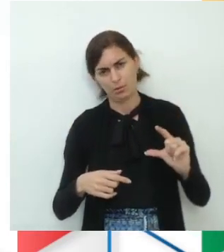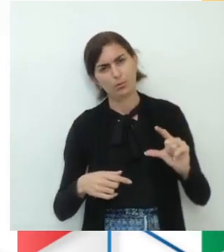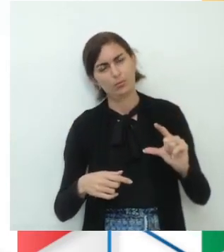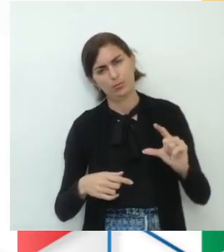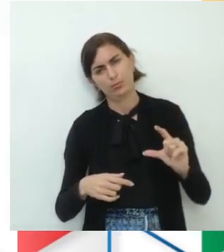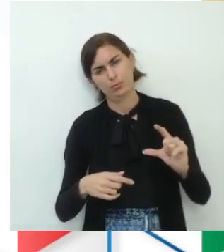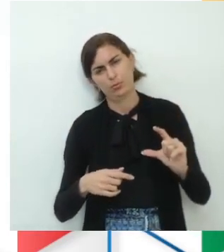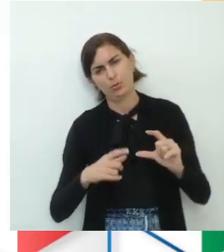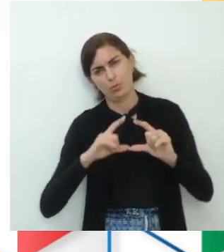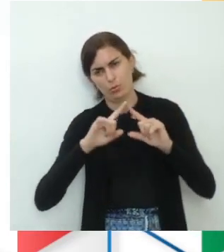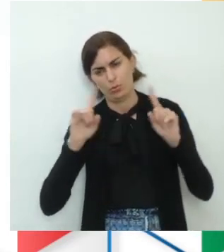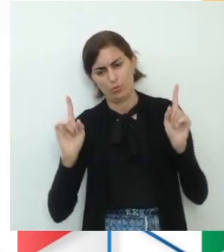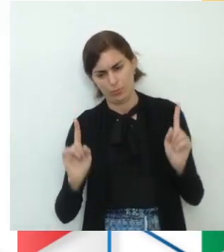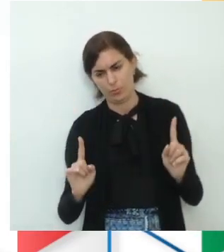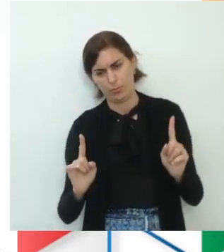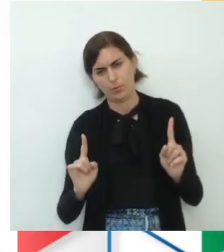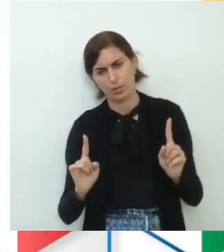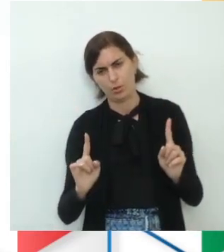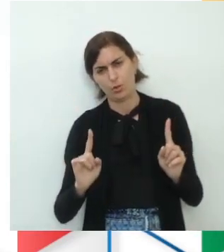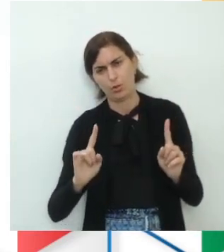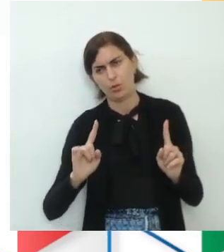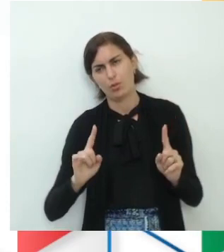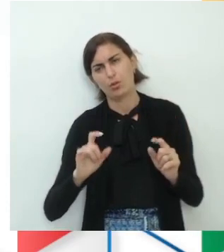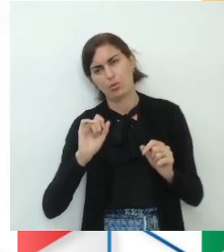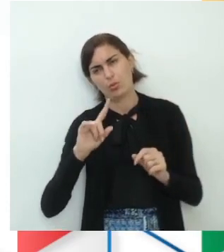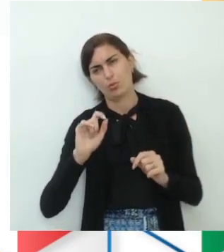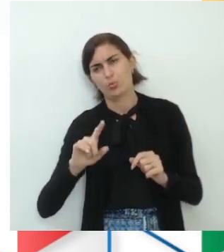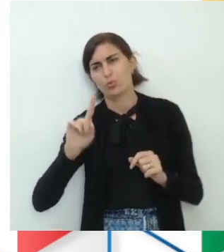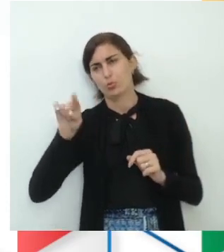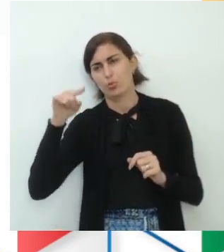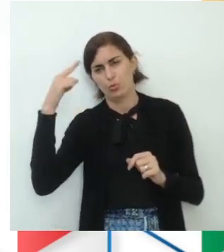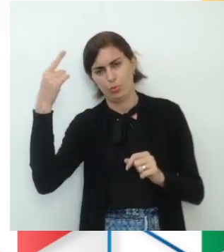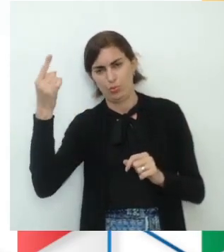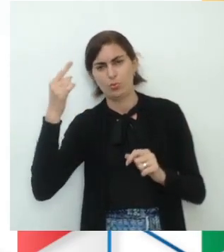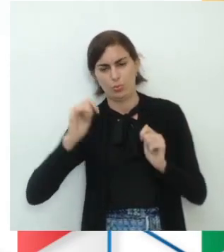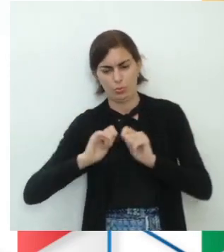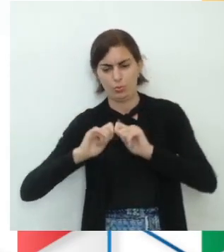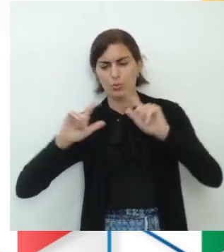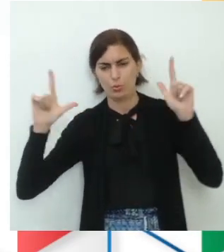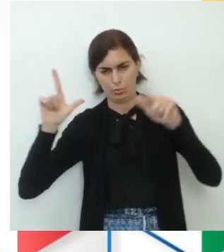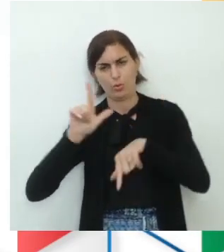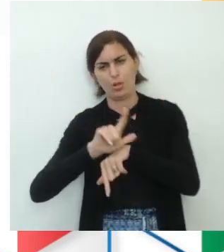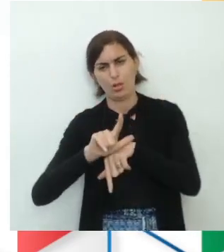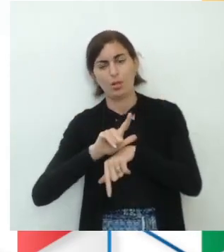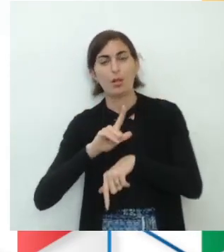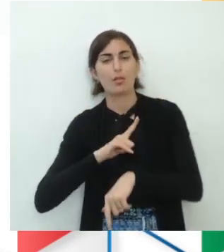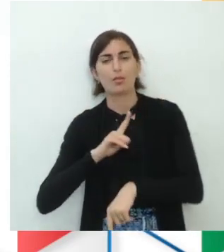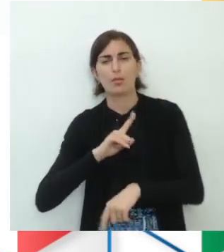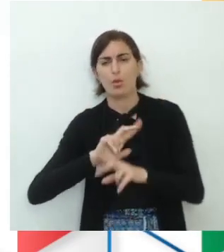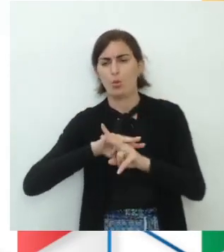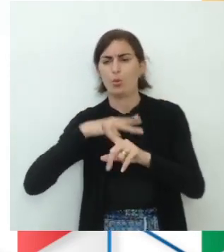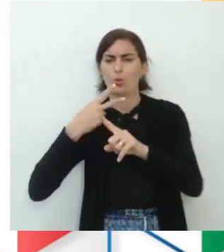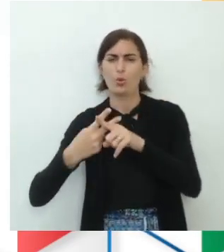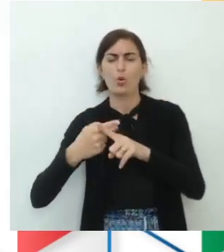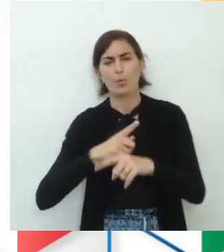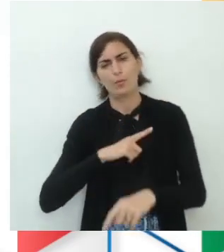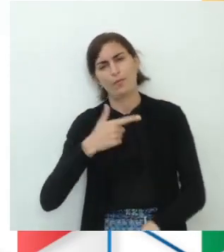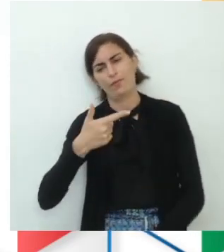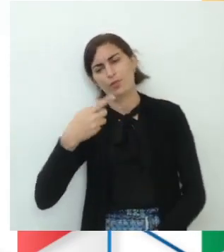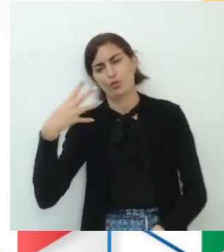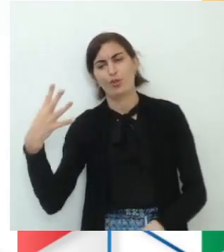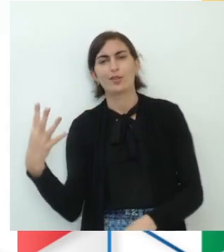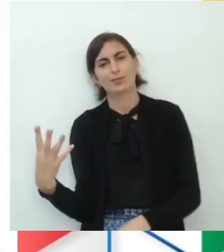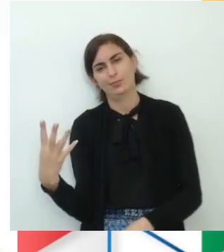perímetro do quadrado menor desse azul, nesse lilás eu vou ter o dobro dele, seria